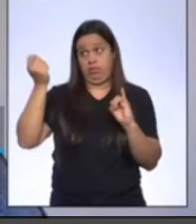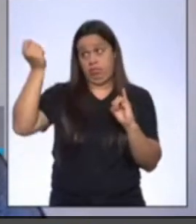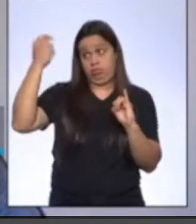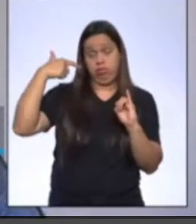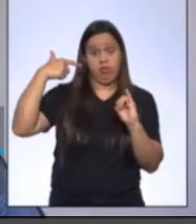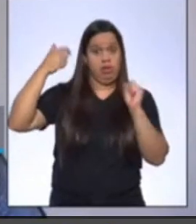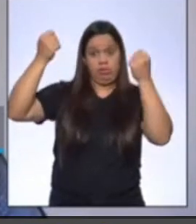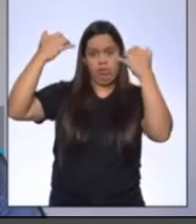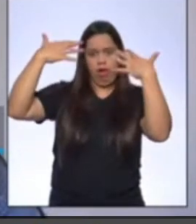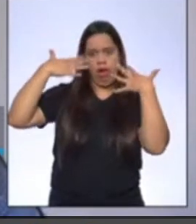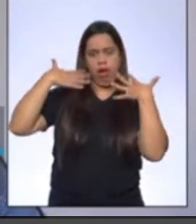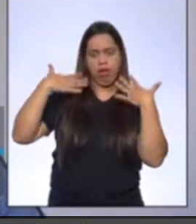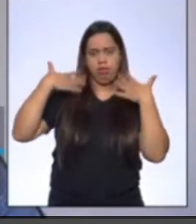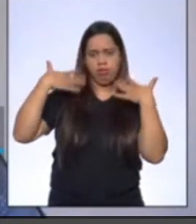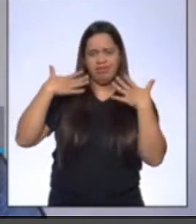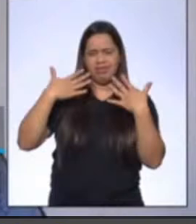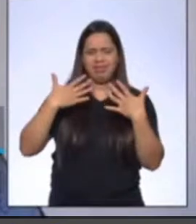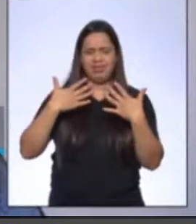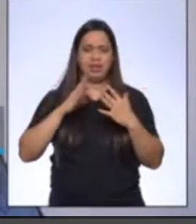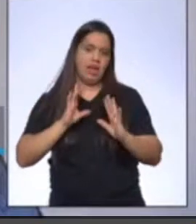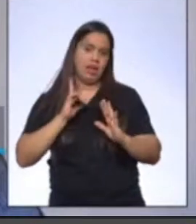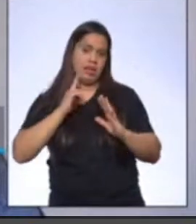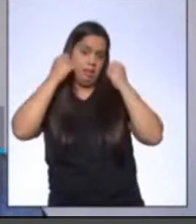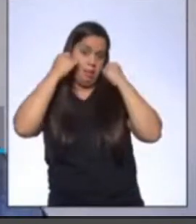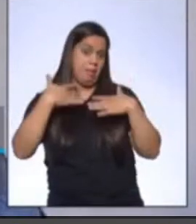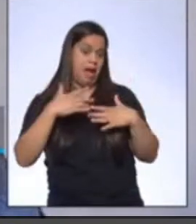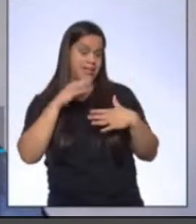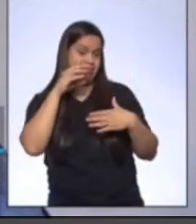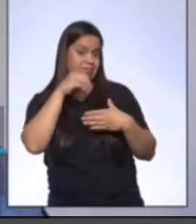passou calor lá na música? Fazer